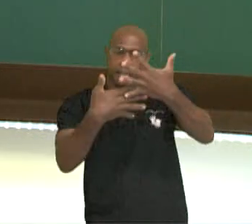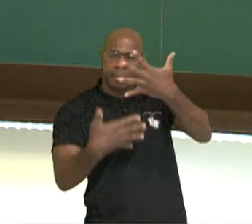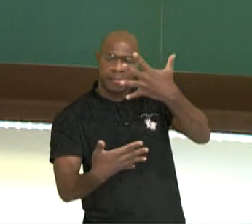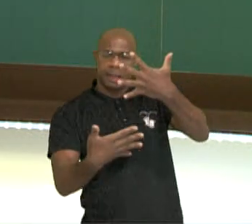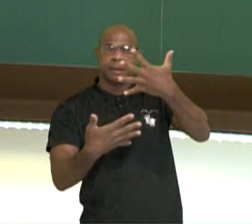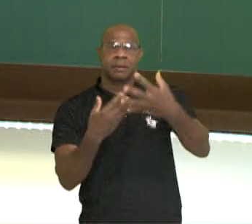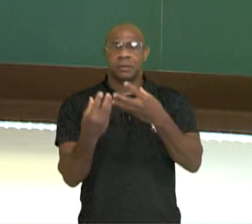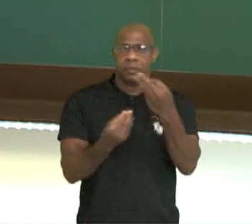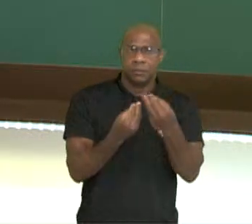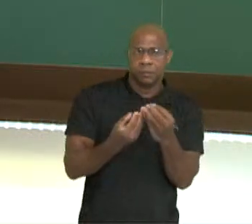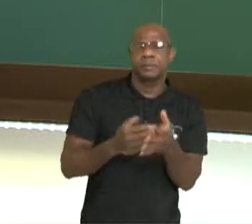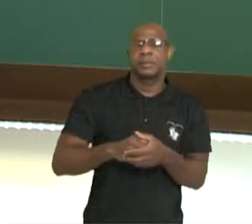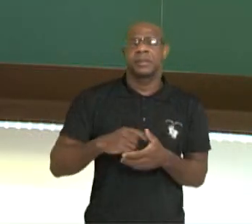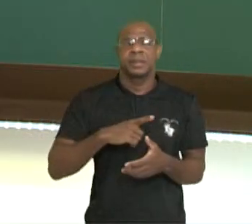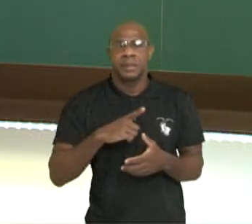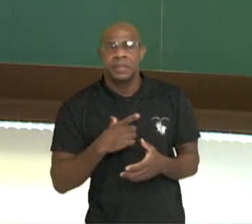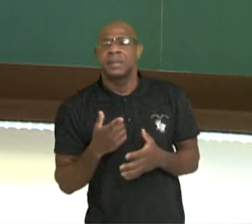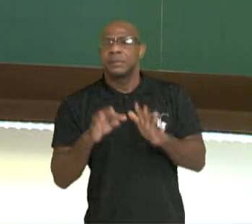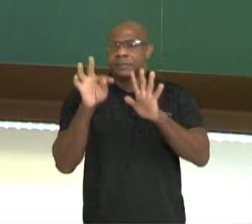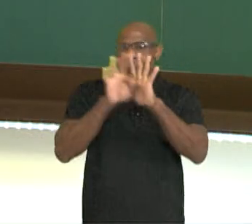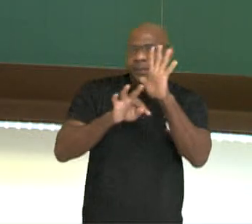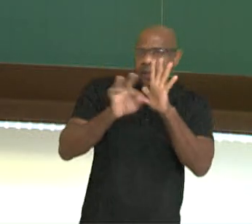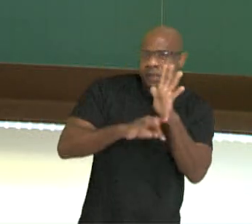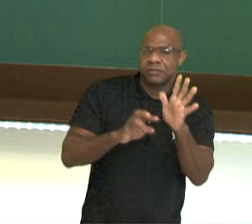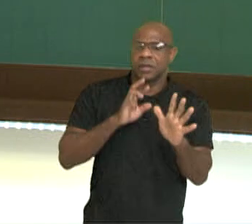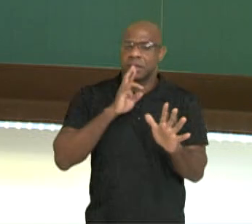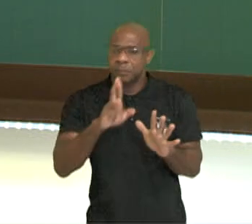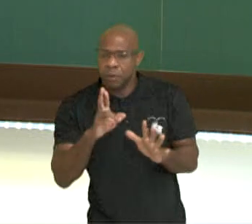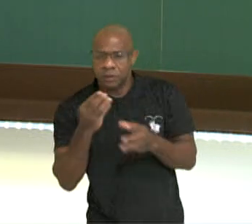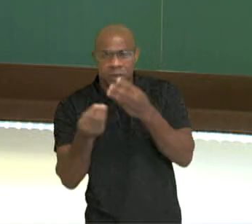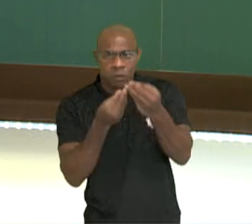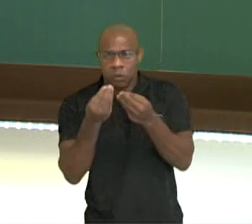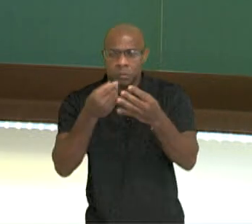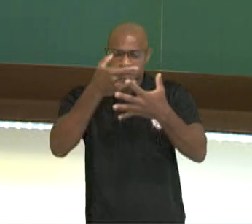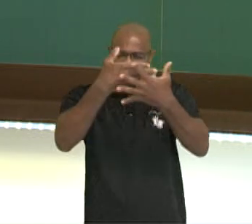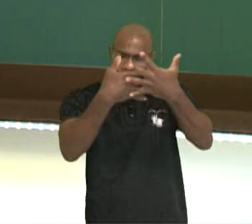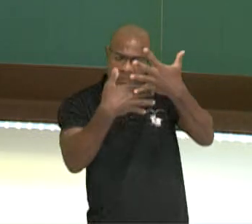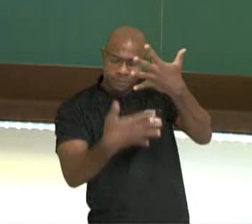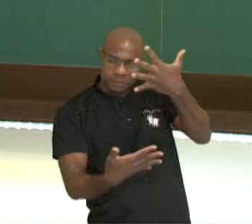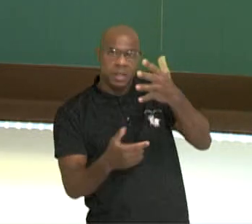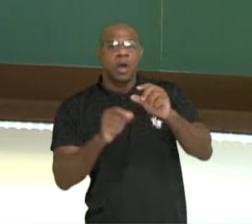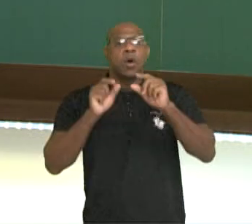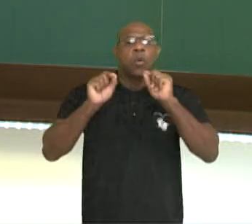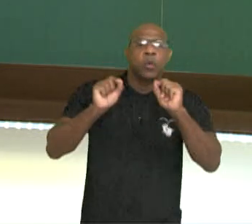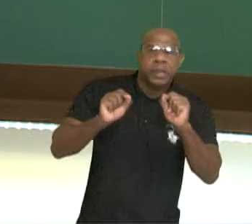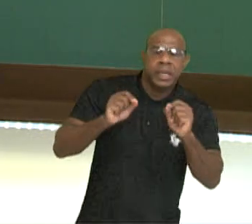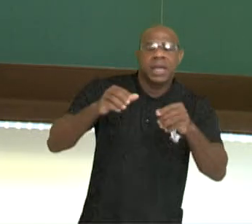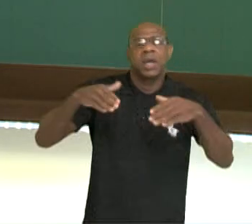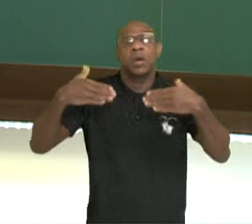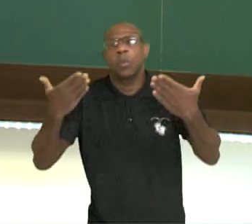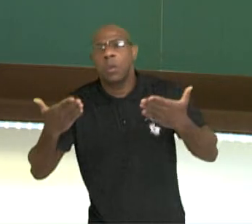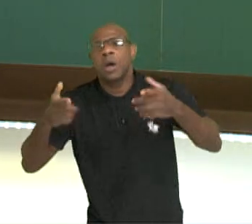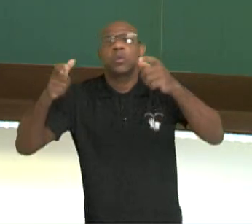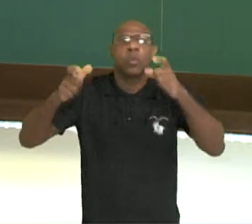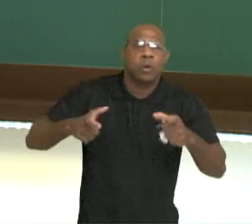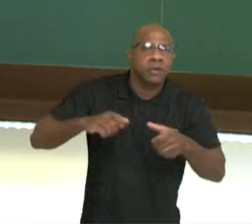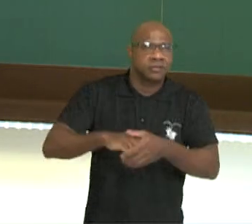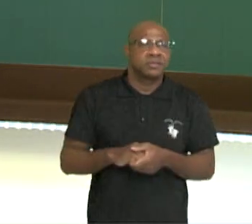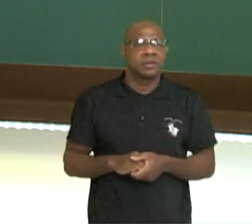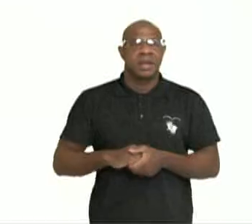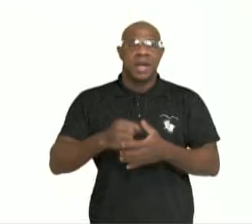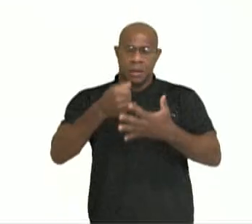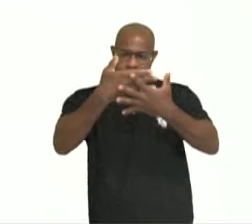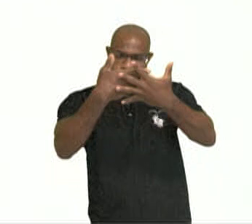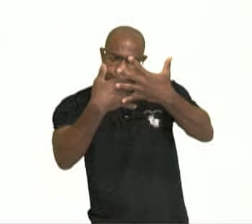perguntas, né? Em forma de texto, responde o que, o quem, quando, onde, por quê. O corpo da